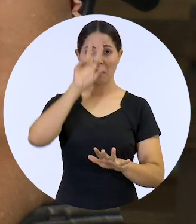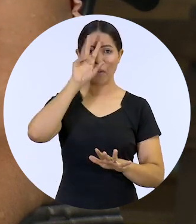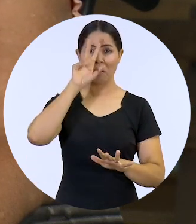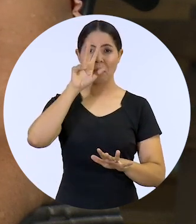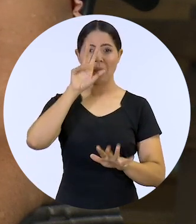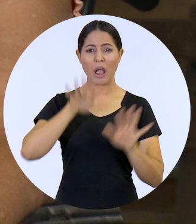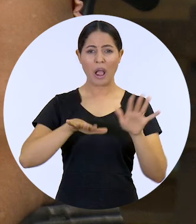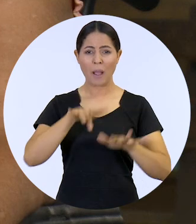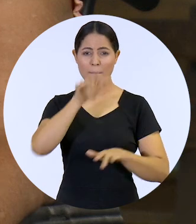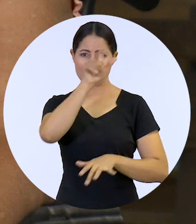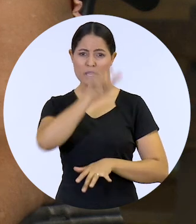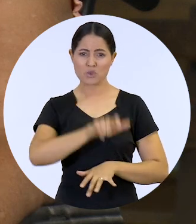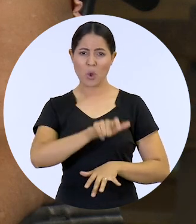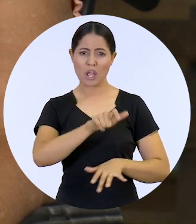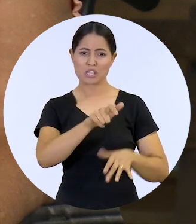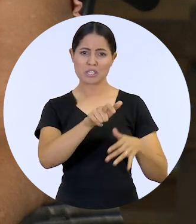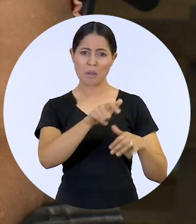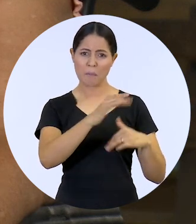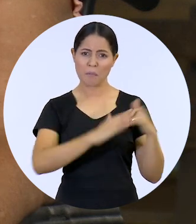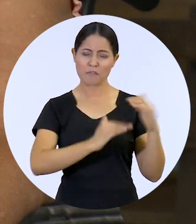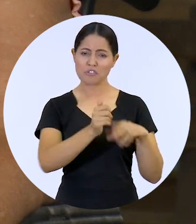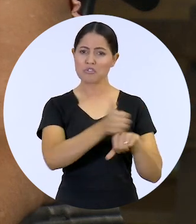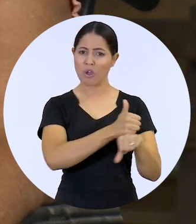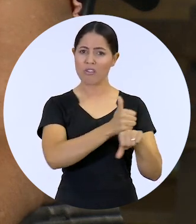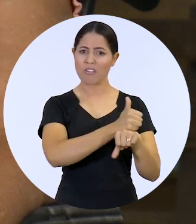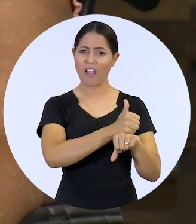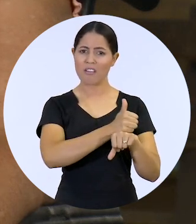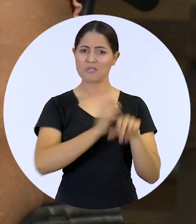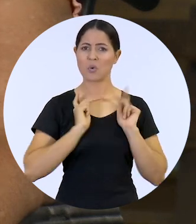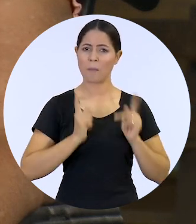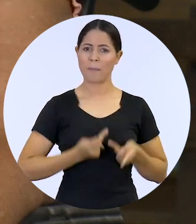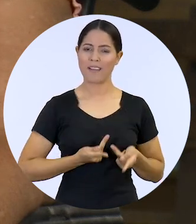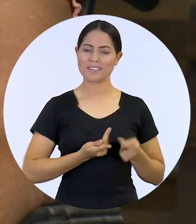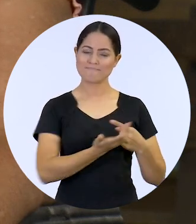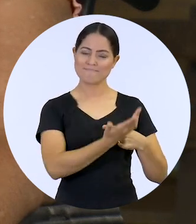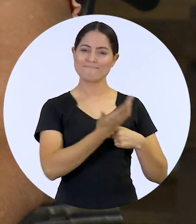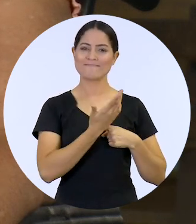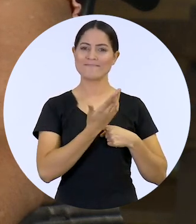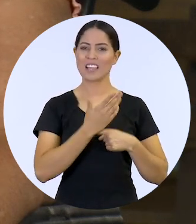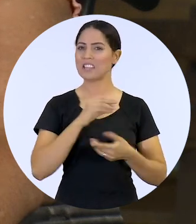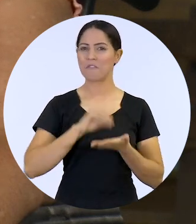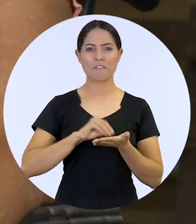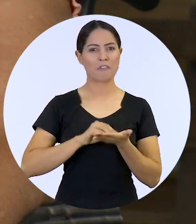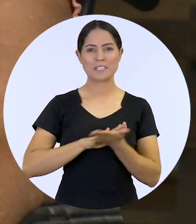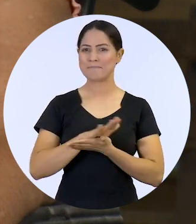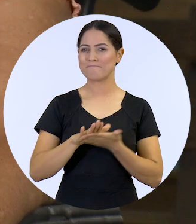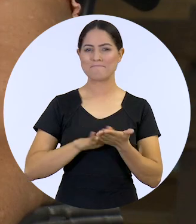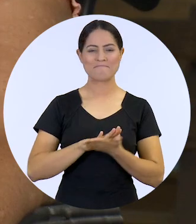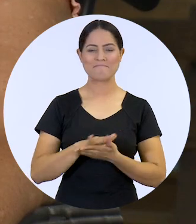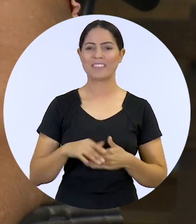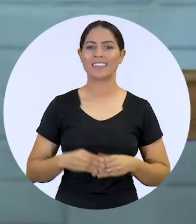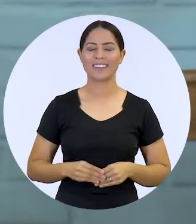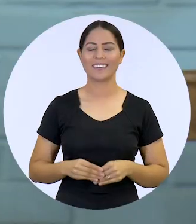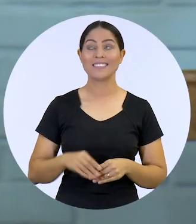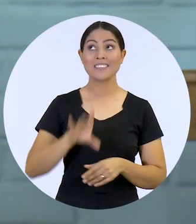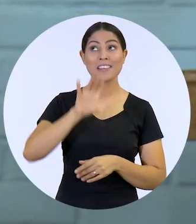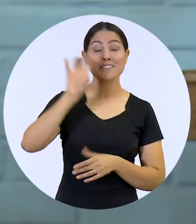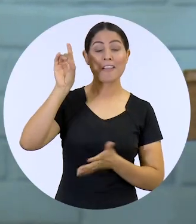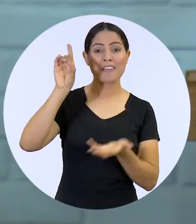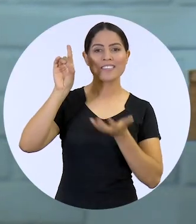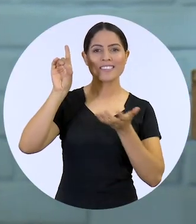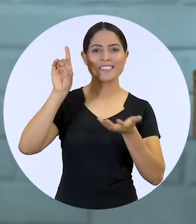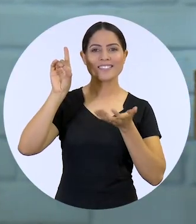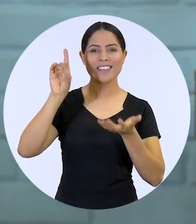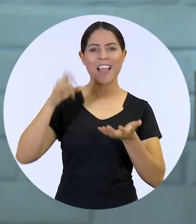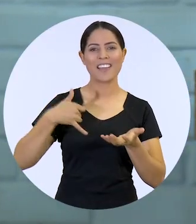enfim, como pessoas profissionais e como pessoas humanas, eu não sinto falta de nada. Se Deus